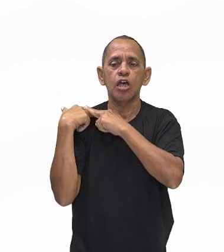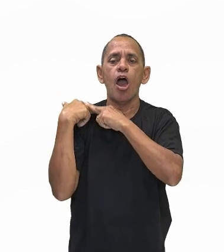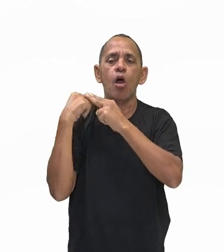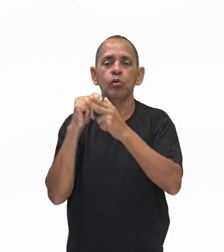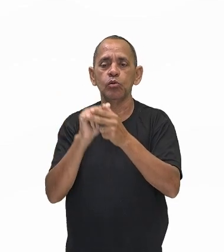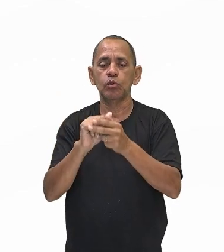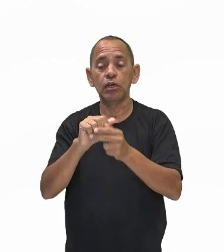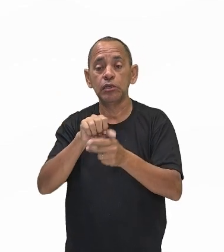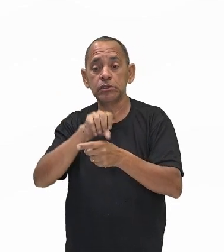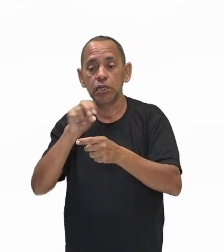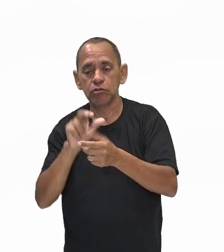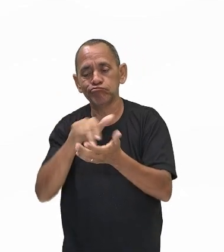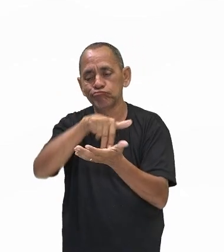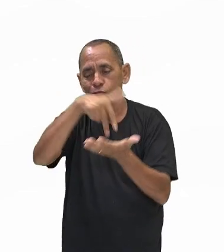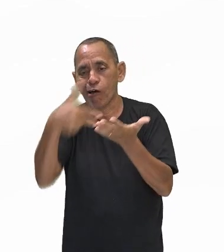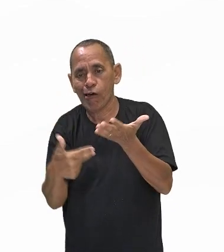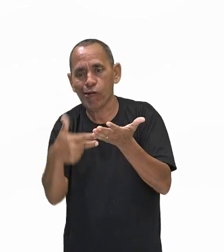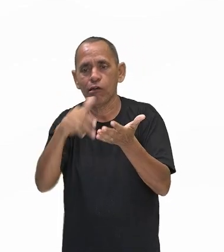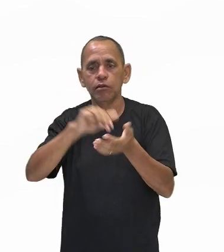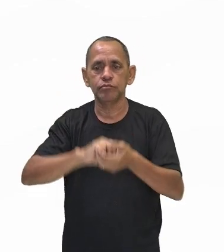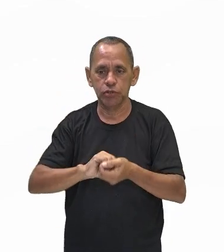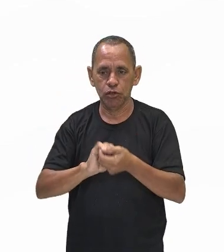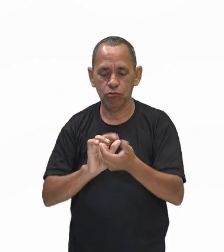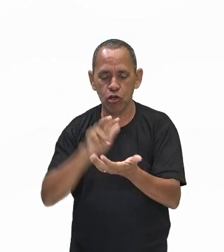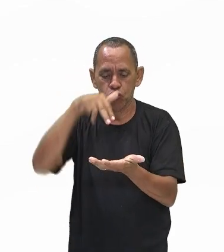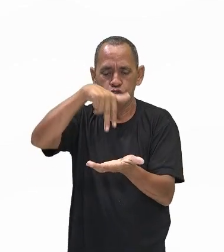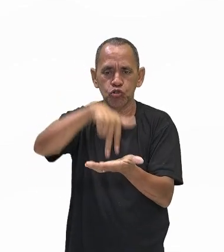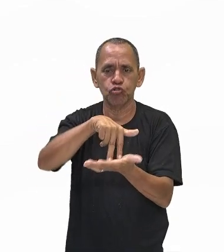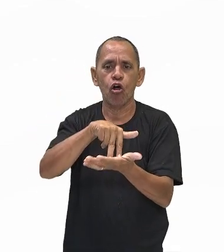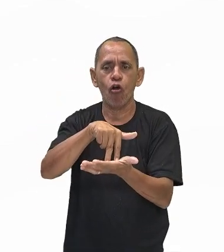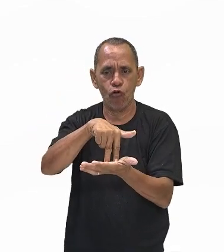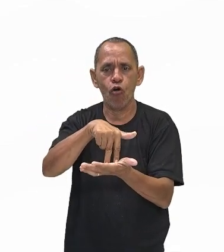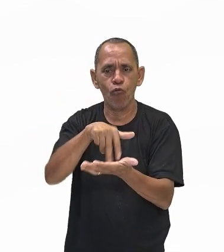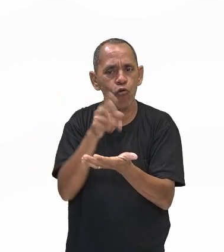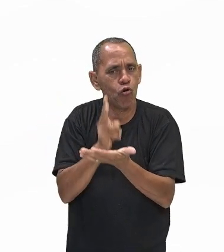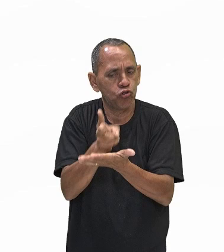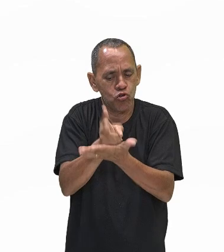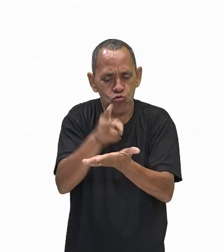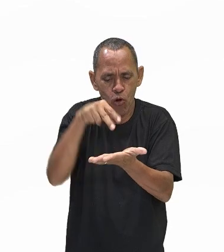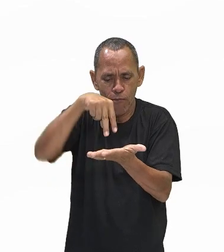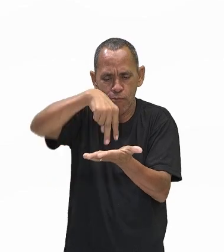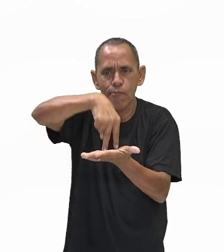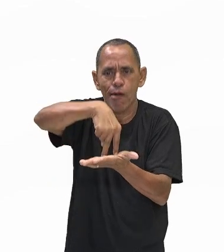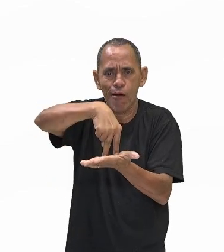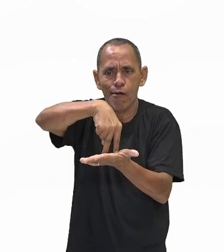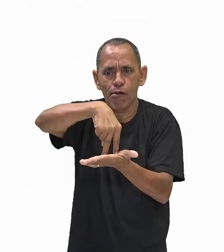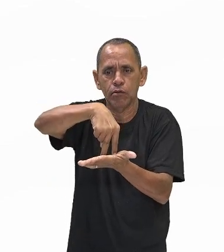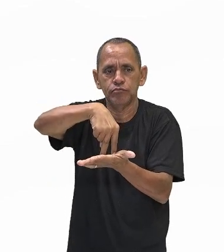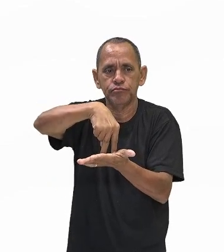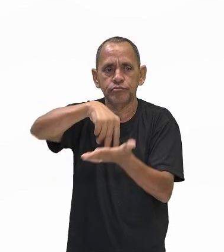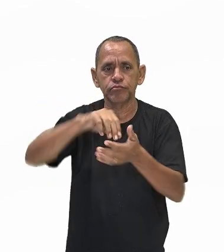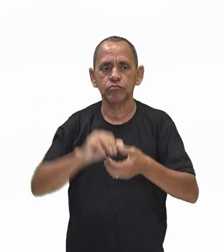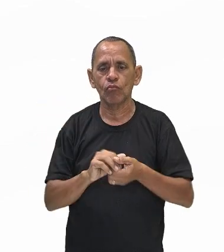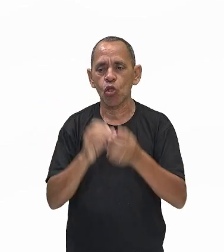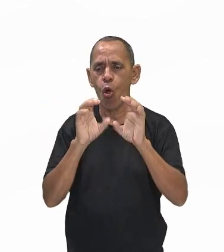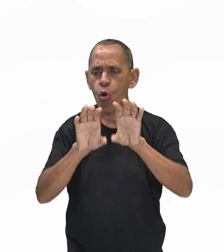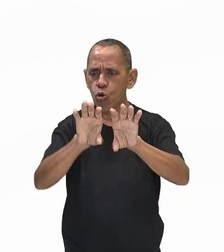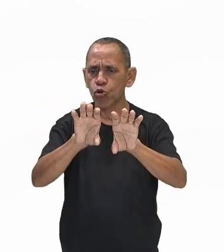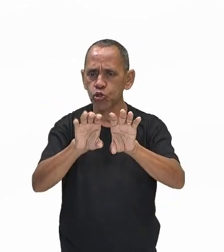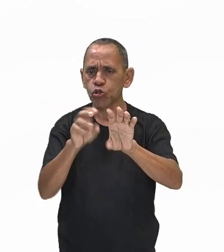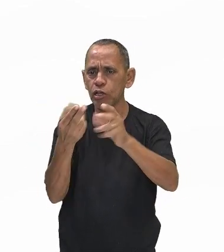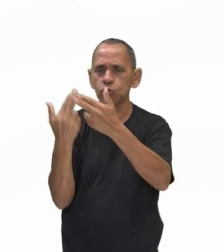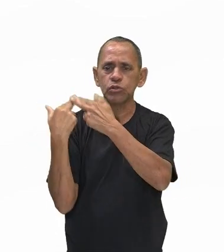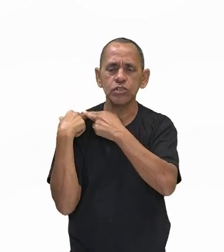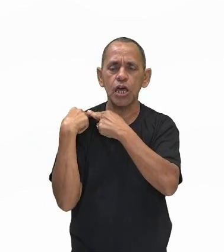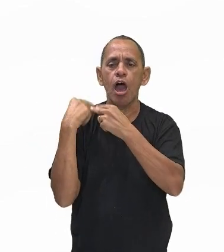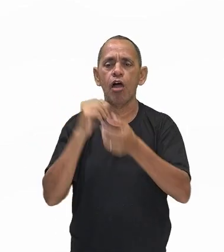sentado De novo É ele que vai estar ali contraindo para que você se mantenha em pé manté a